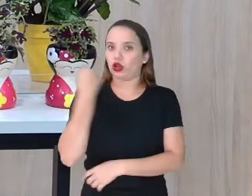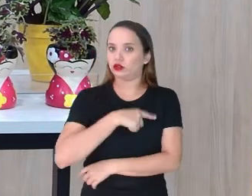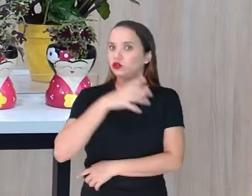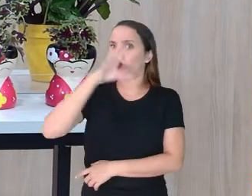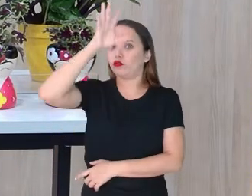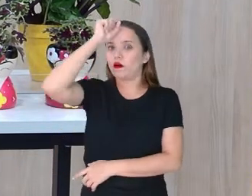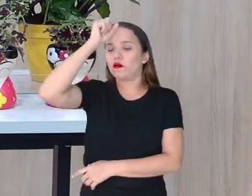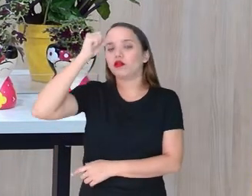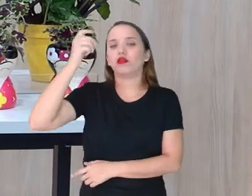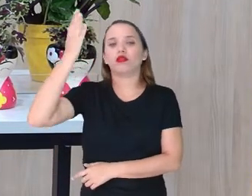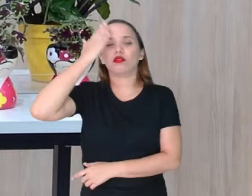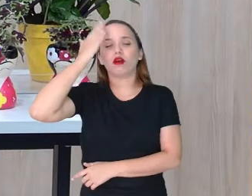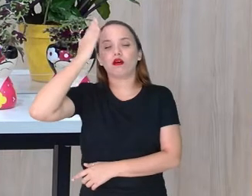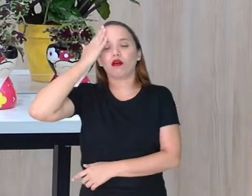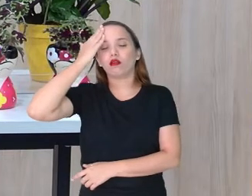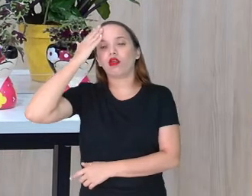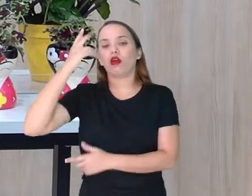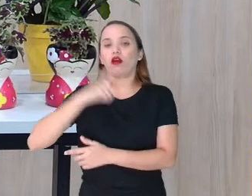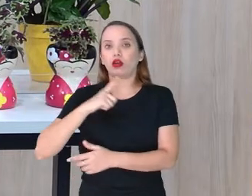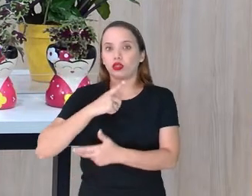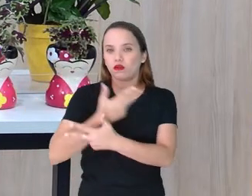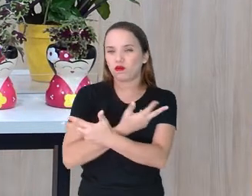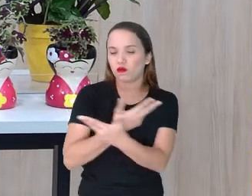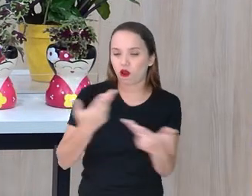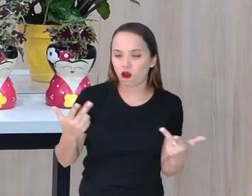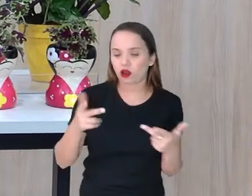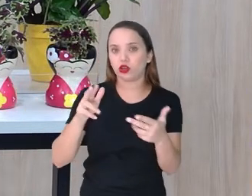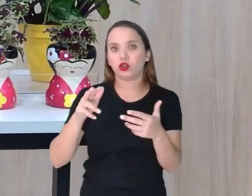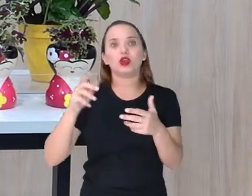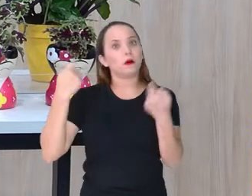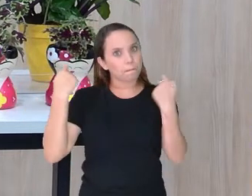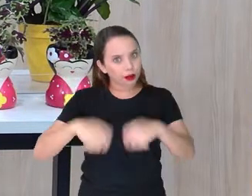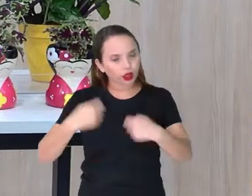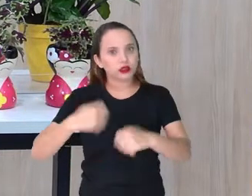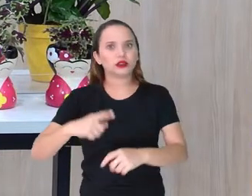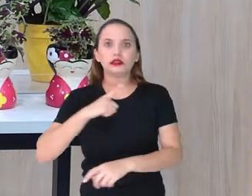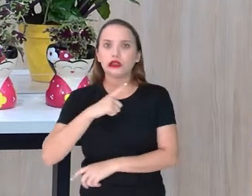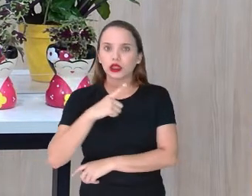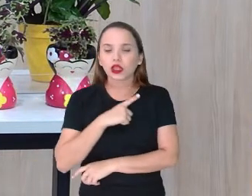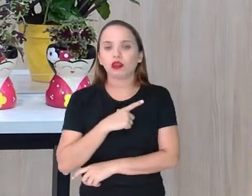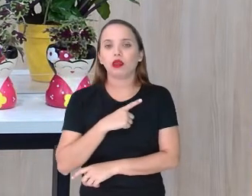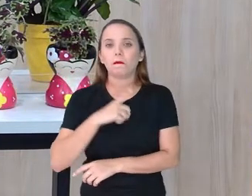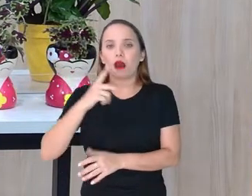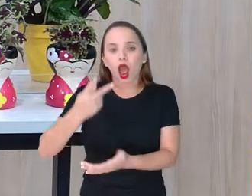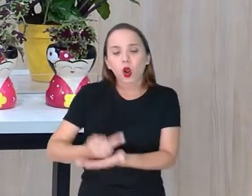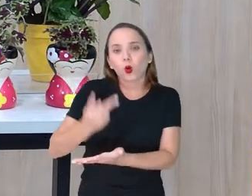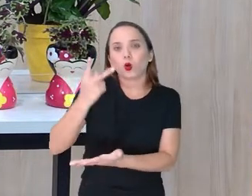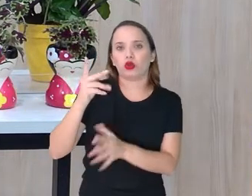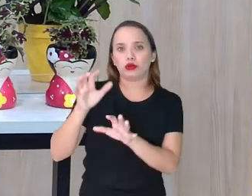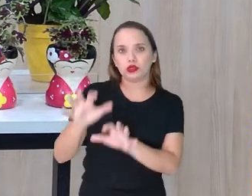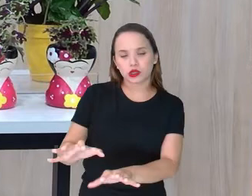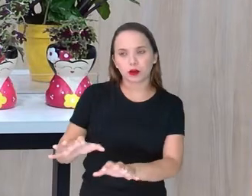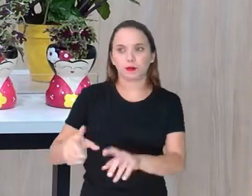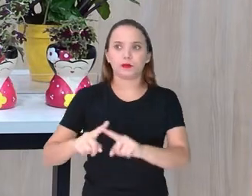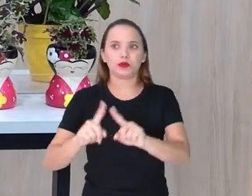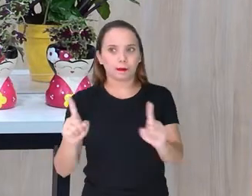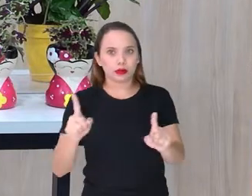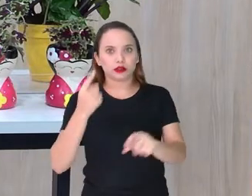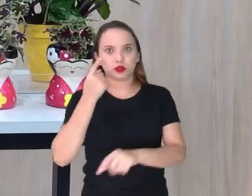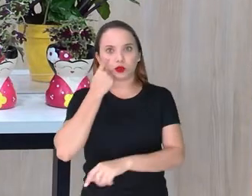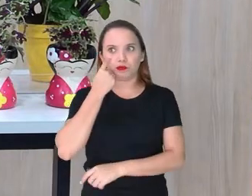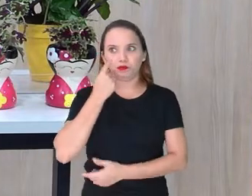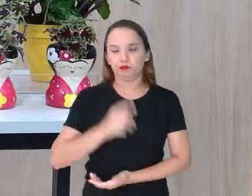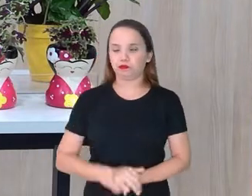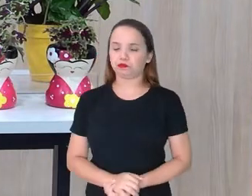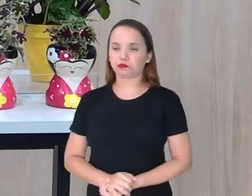vários fatores que é necessário para que ocorra a fotossíntese, mas como é que realmente ocorre a